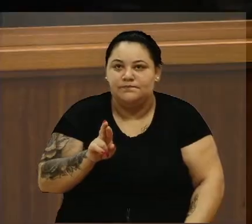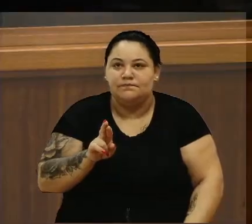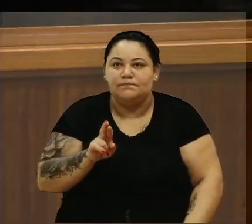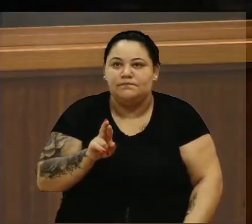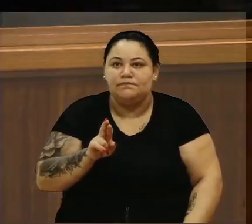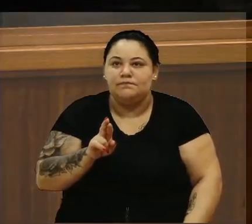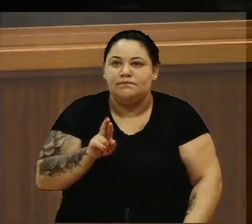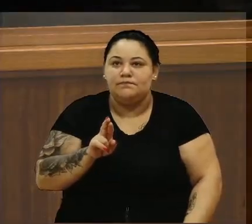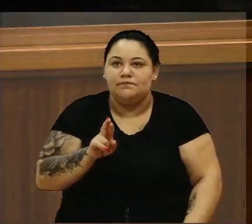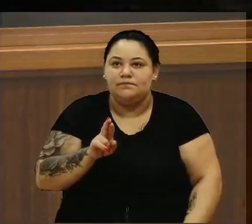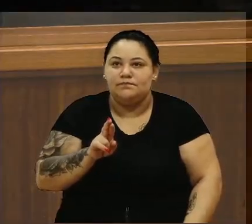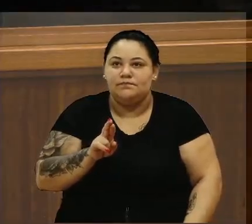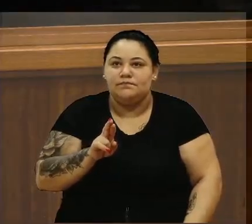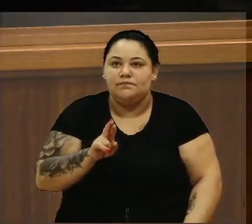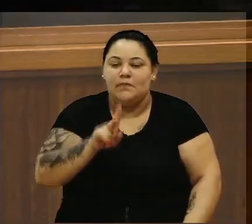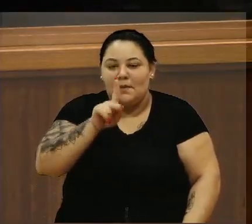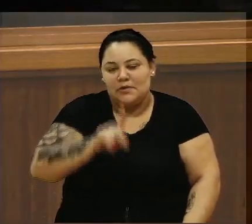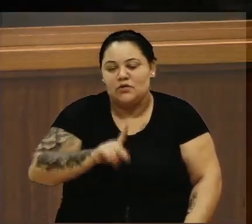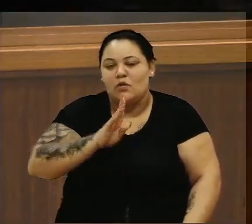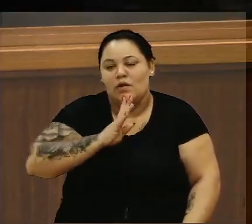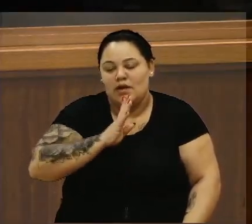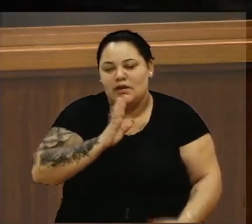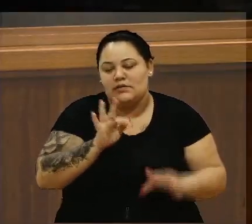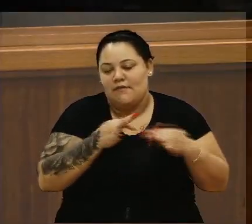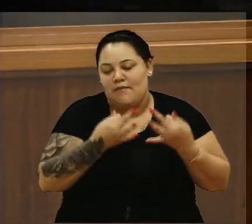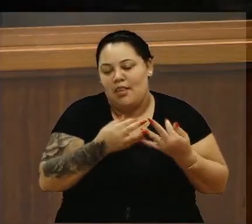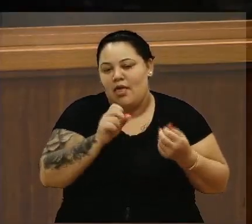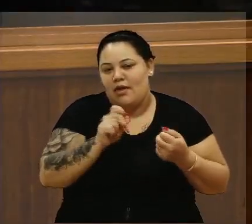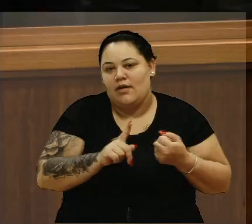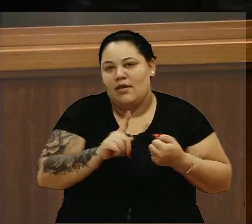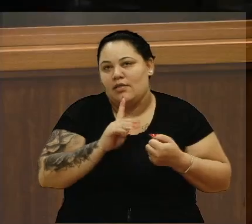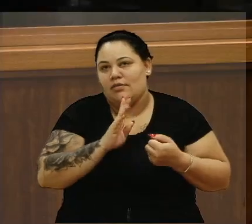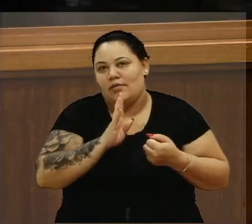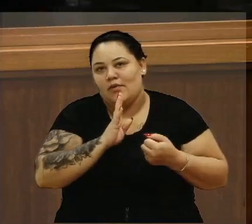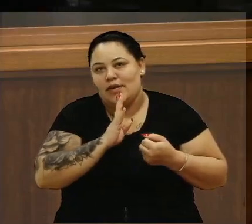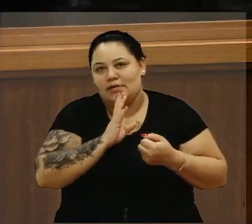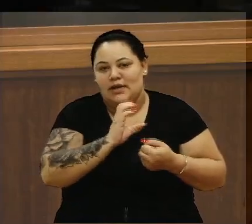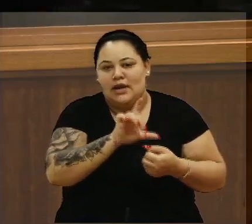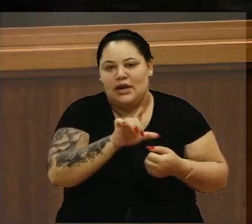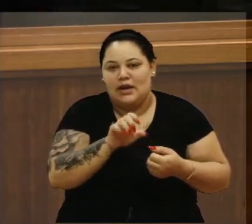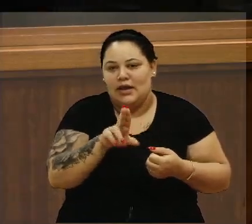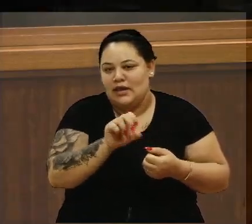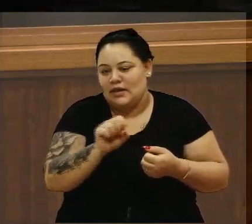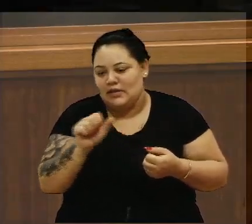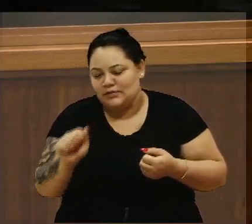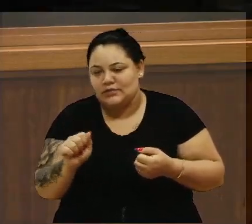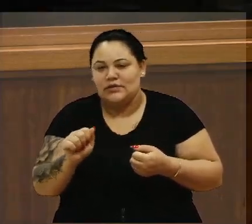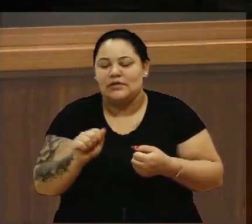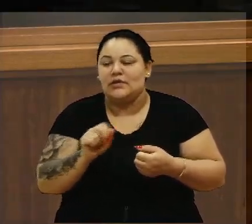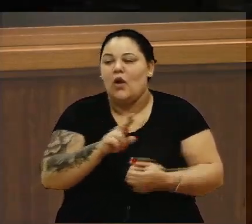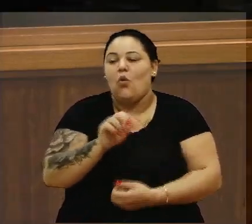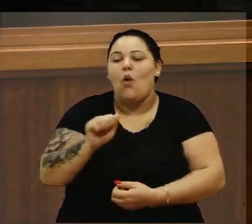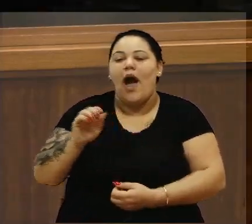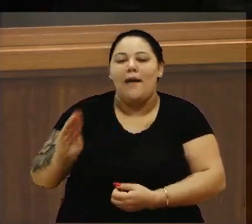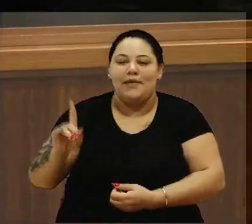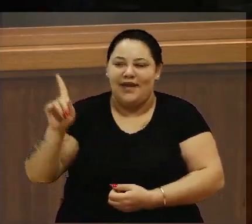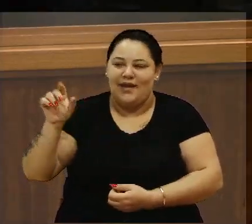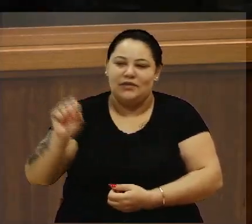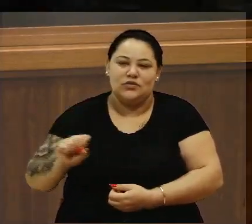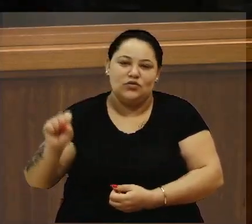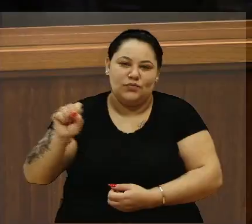pessoa conhecida aqui da família, quem não conhece a Cleusa, da UAB, é sobrinho dela, que tomou